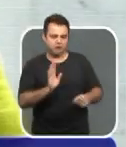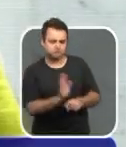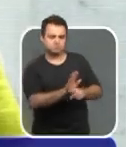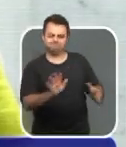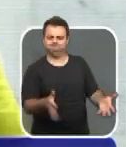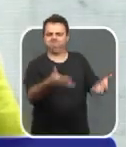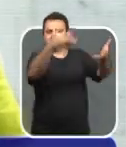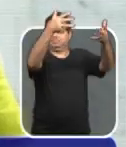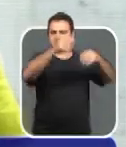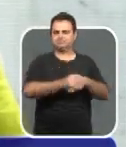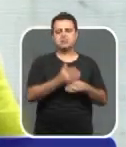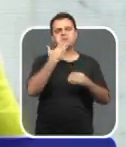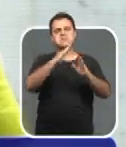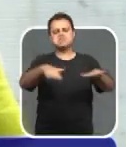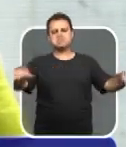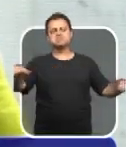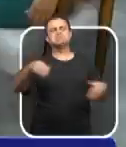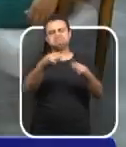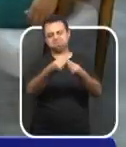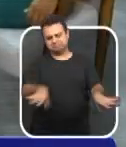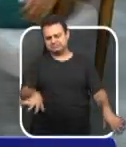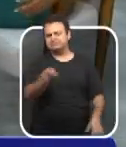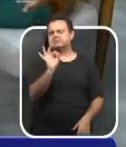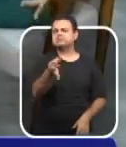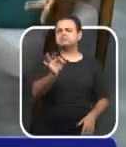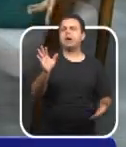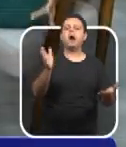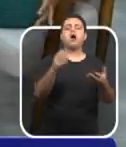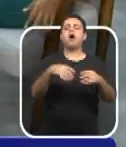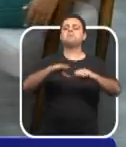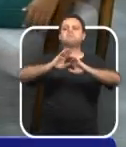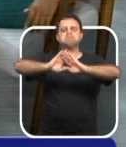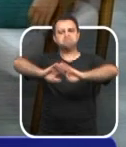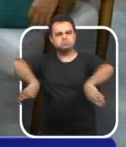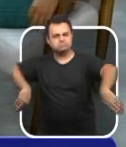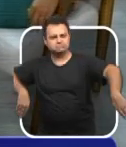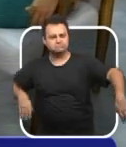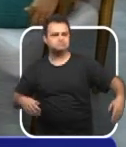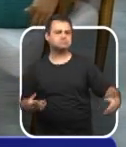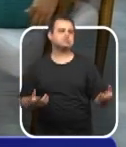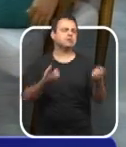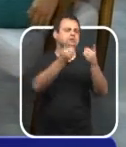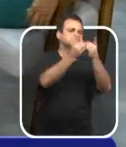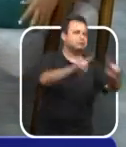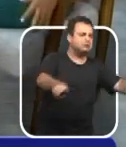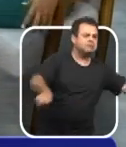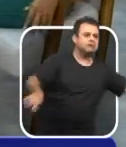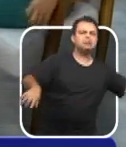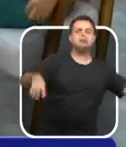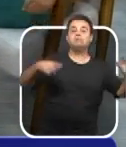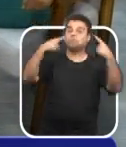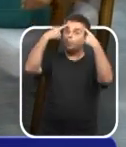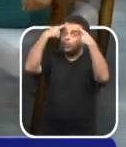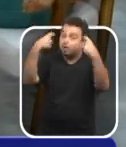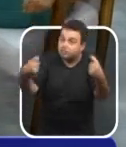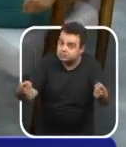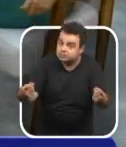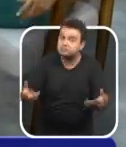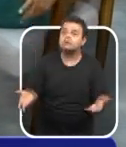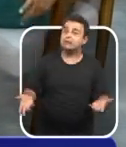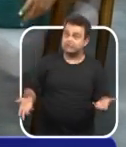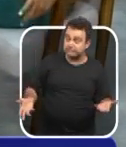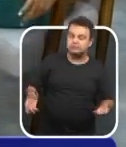infância acabou muito prejudicada. Muito prejudicada. Inclusive Separação. questões de violência, né? A violência, então, nem se fala, né?